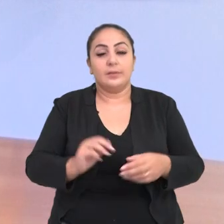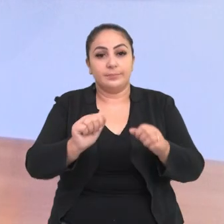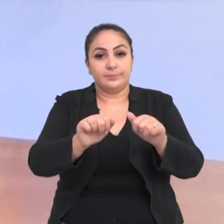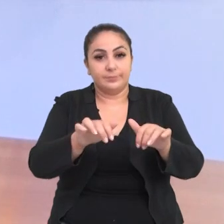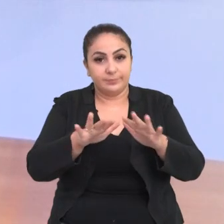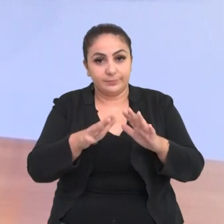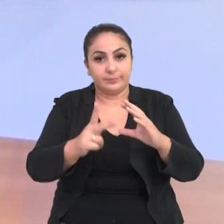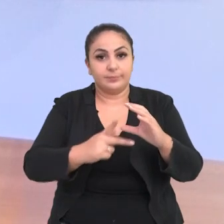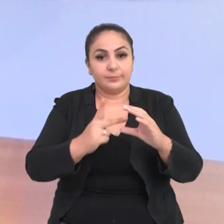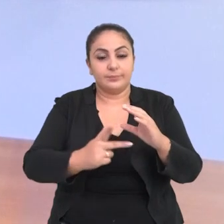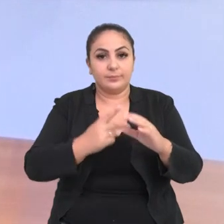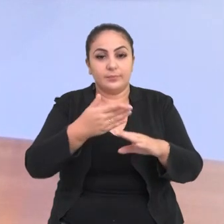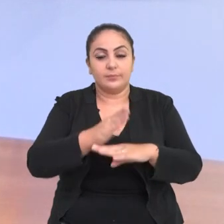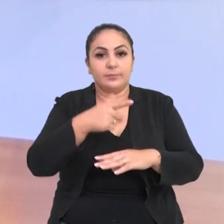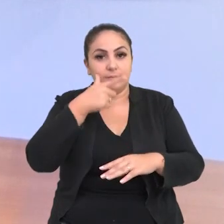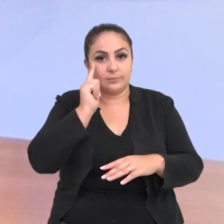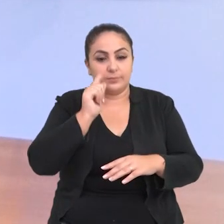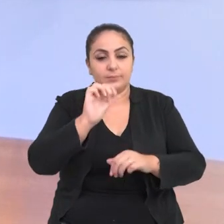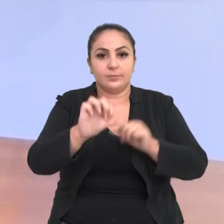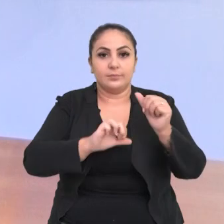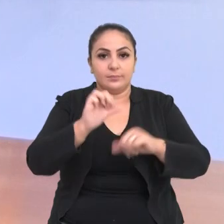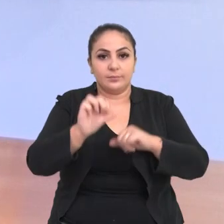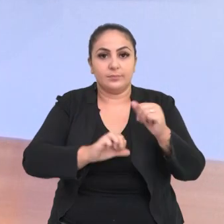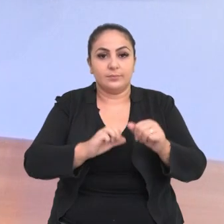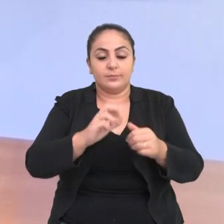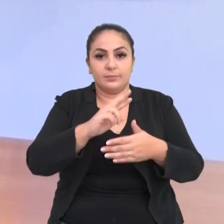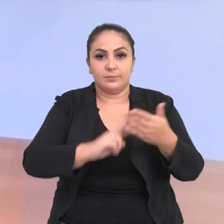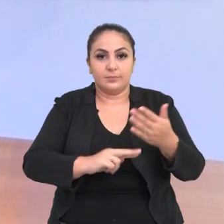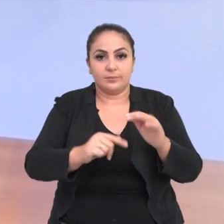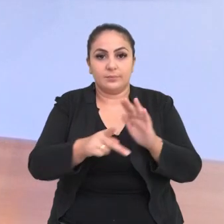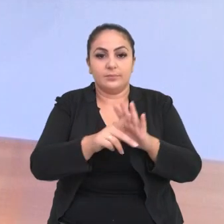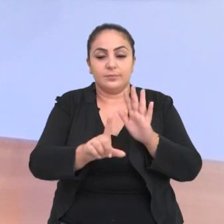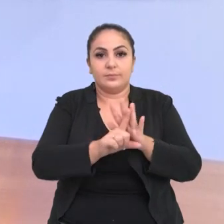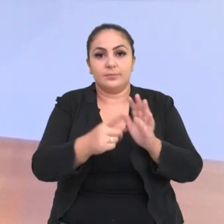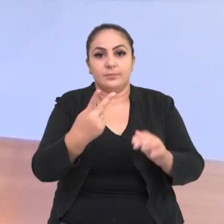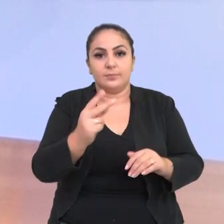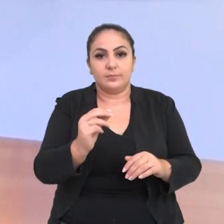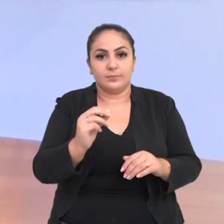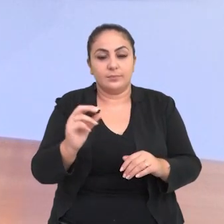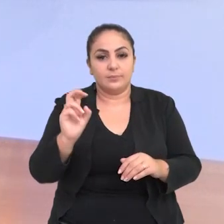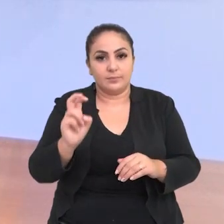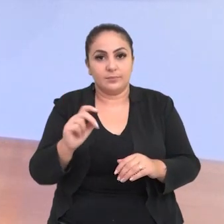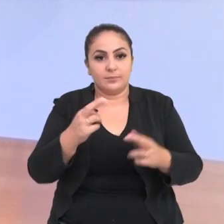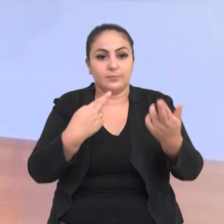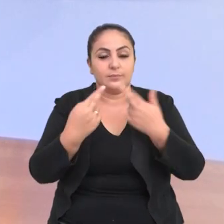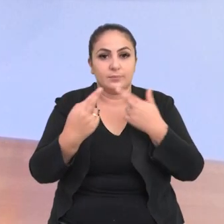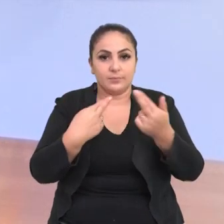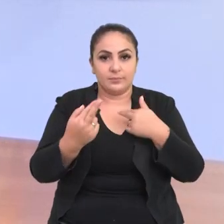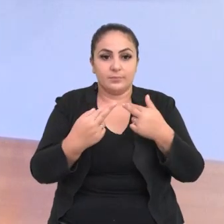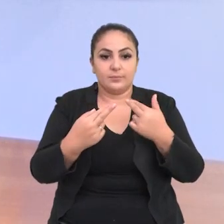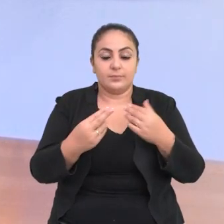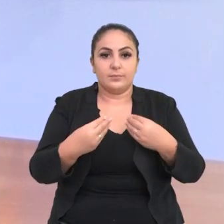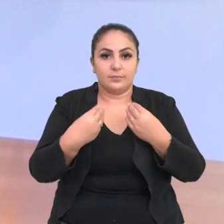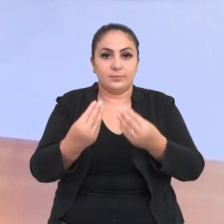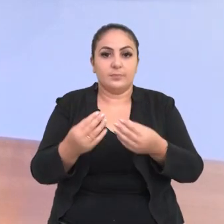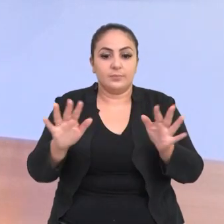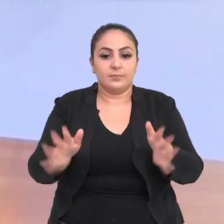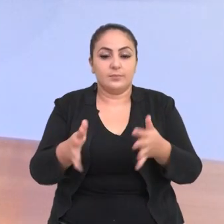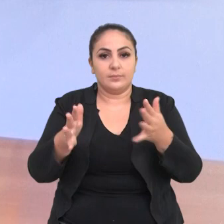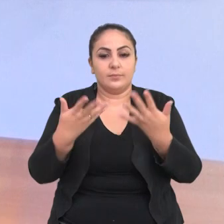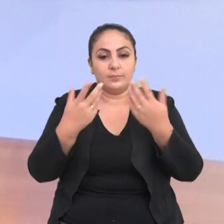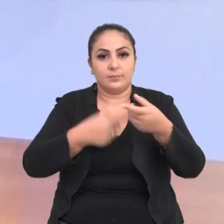O Parlamento Municipal aprovou ontem a alteração redacional de uma lei de 2005 referente à concessão